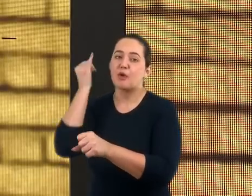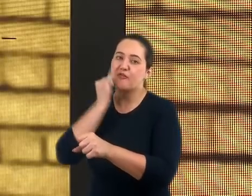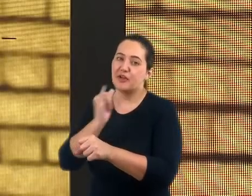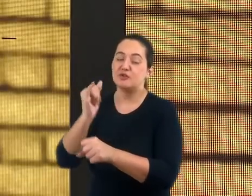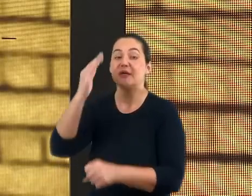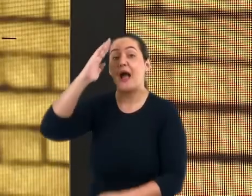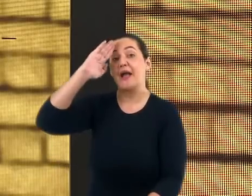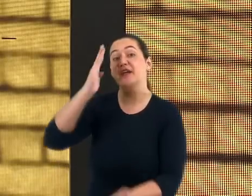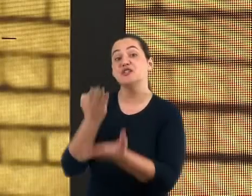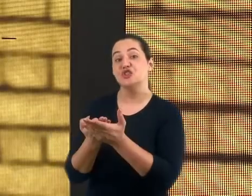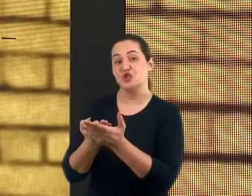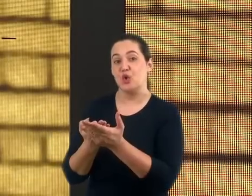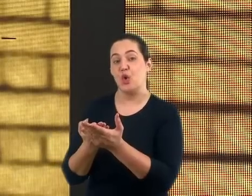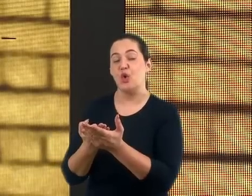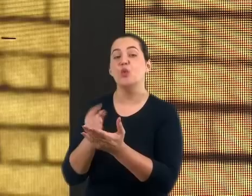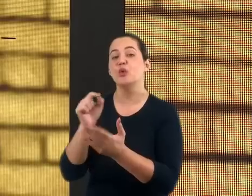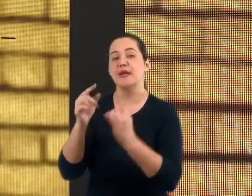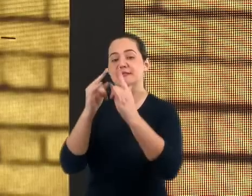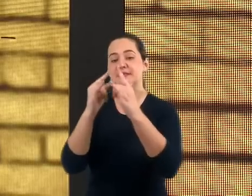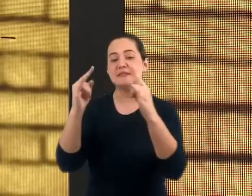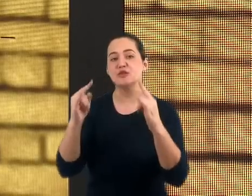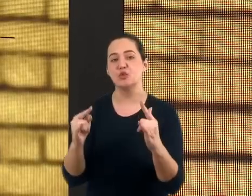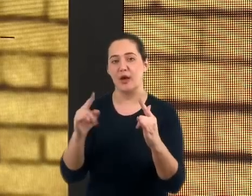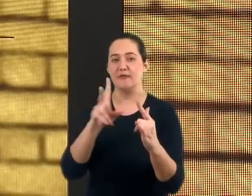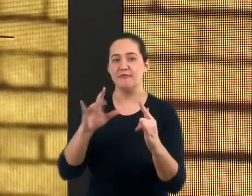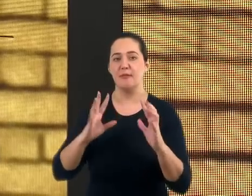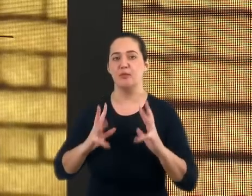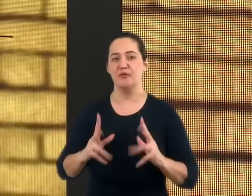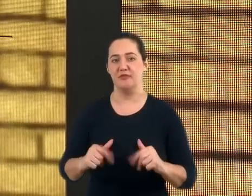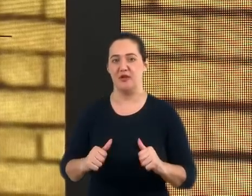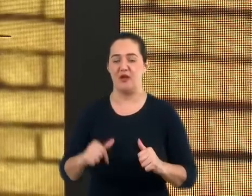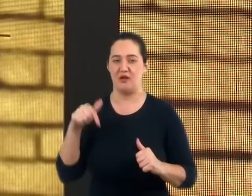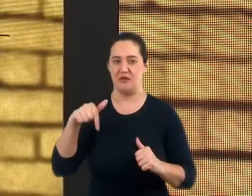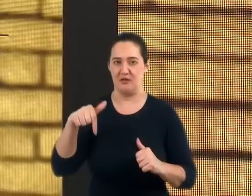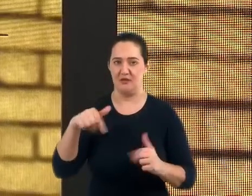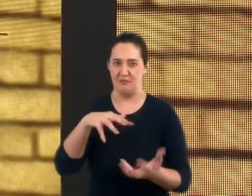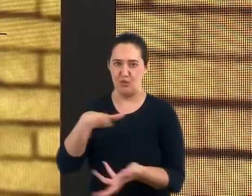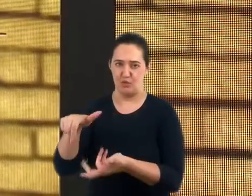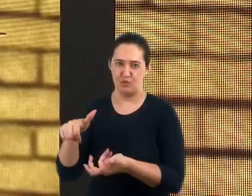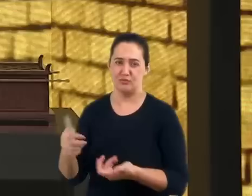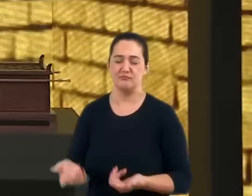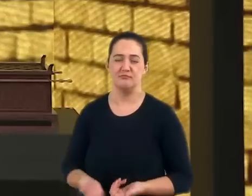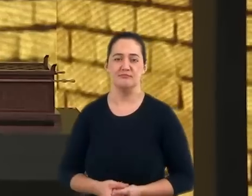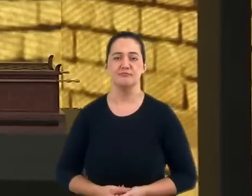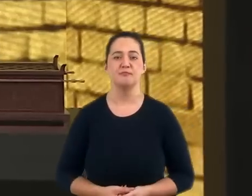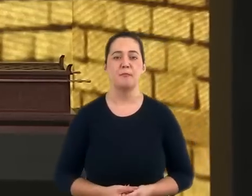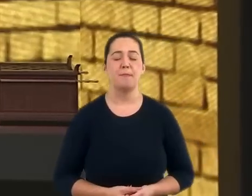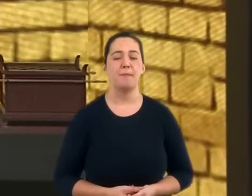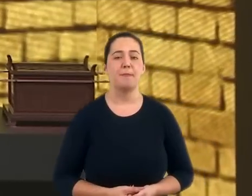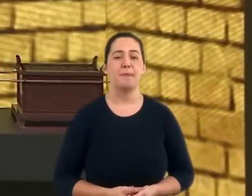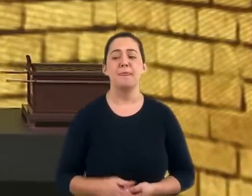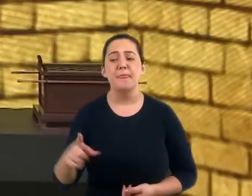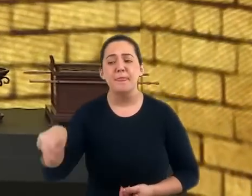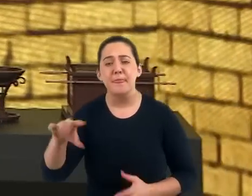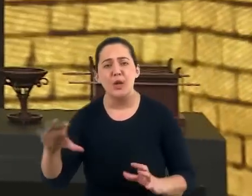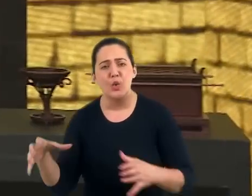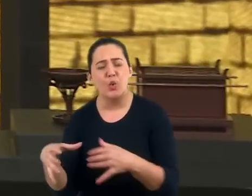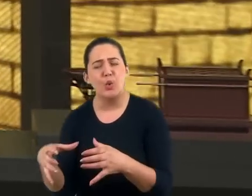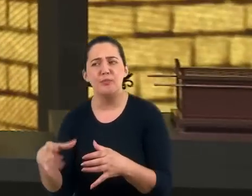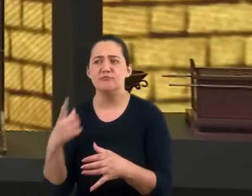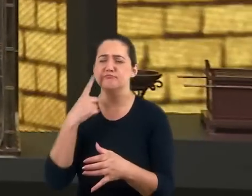equivocadamente, que a terra seria o santuário mencionado em Daniel 8,14. A partir disto,